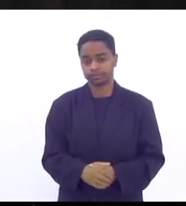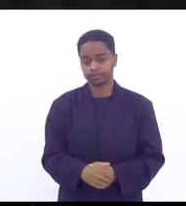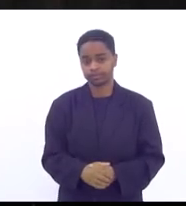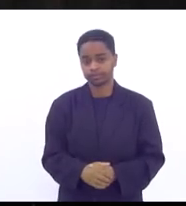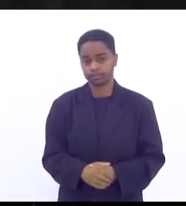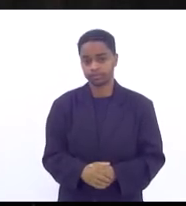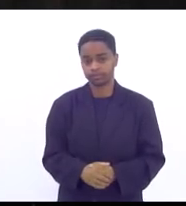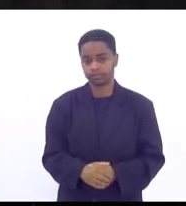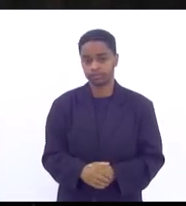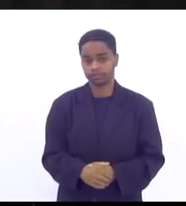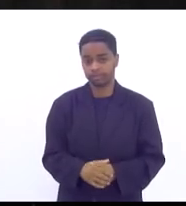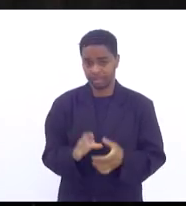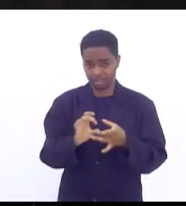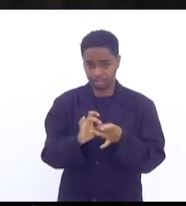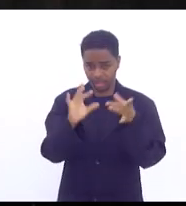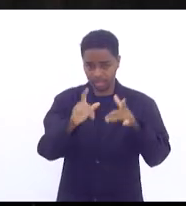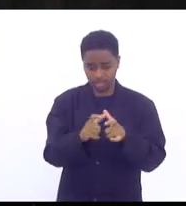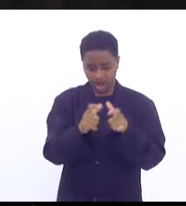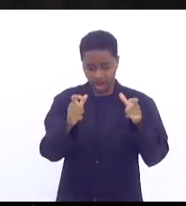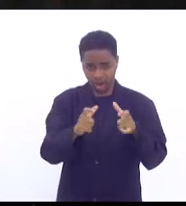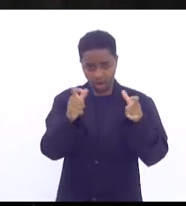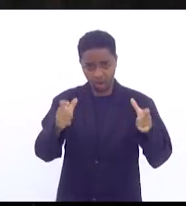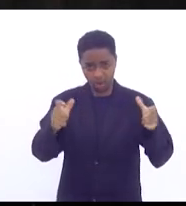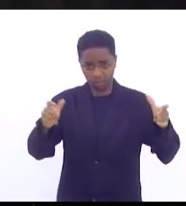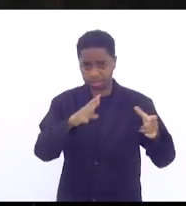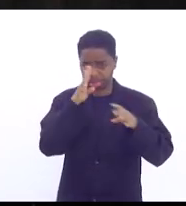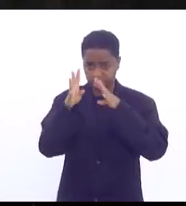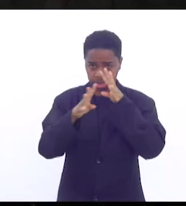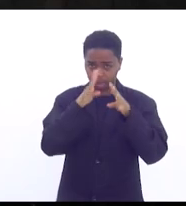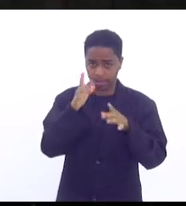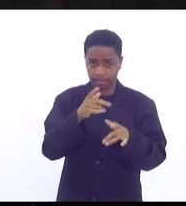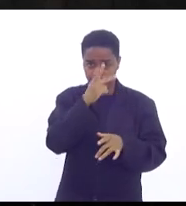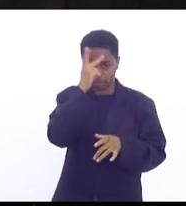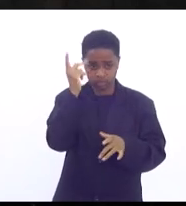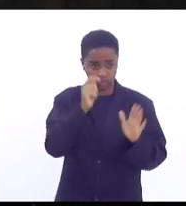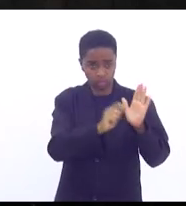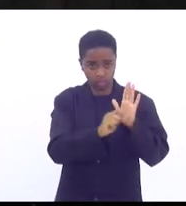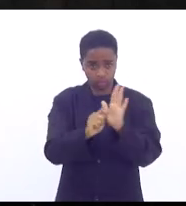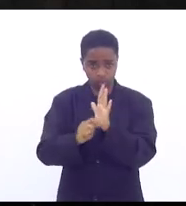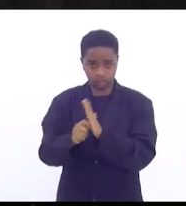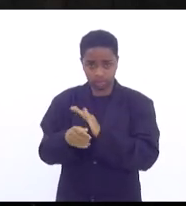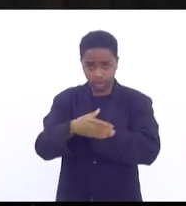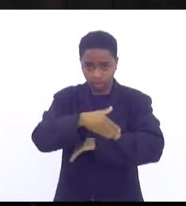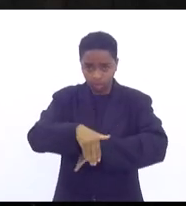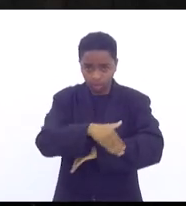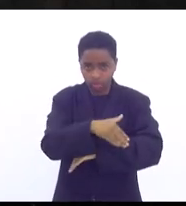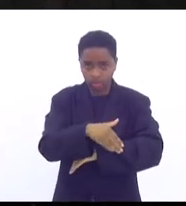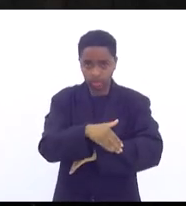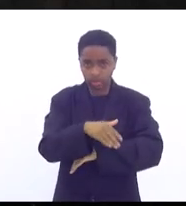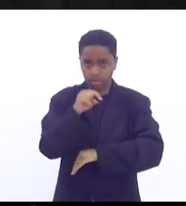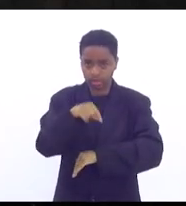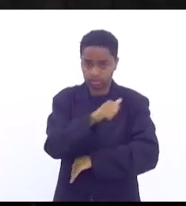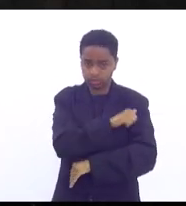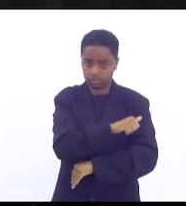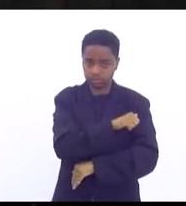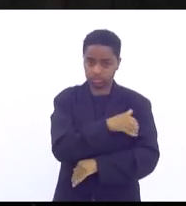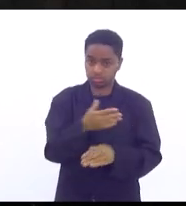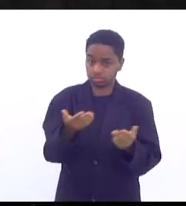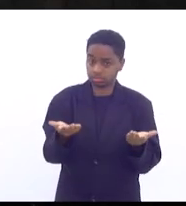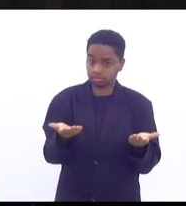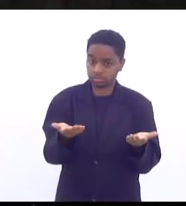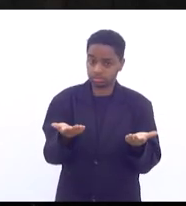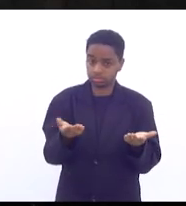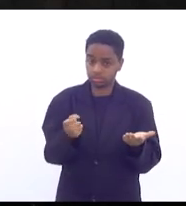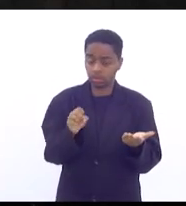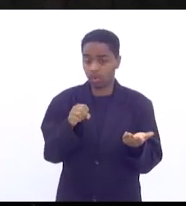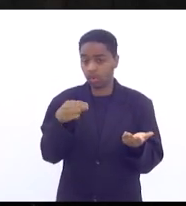Deixamos aumentar o número indefinidamente de viciados nas ruas da cidade do Rio de Janeiro?